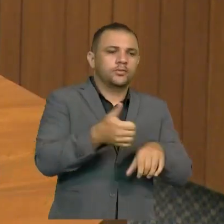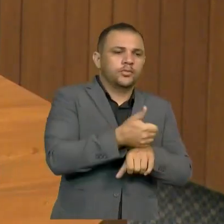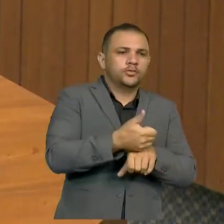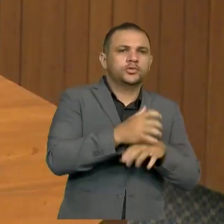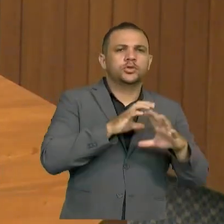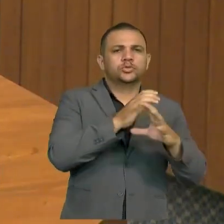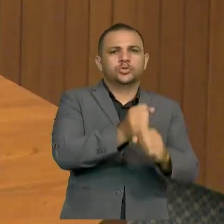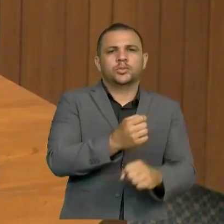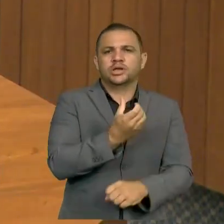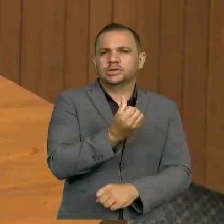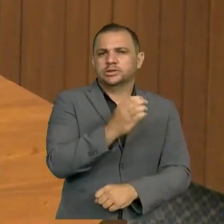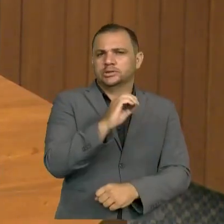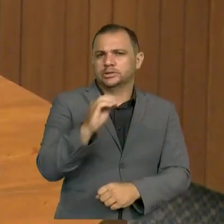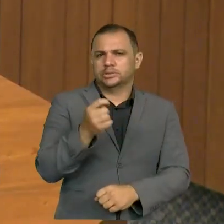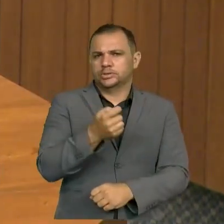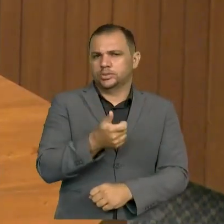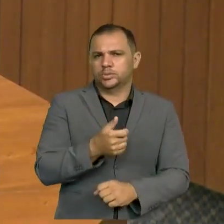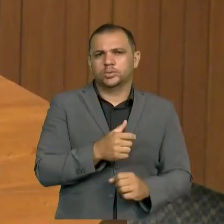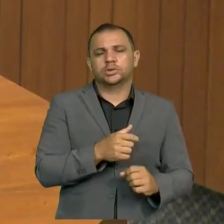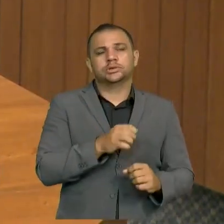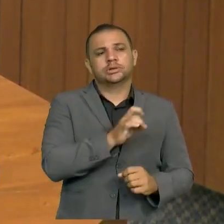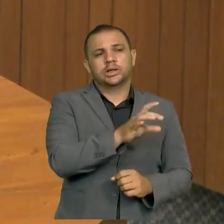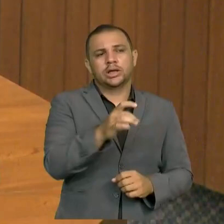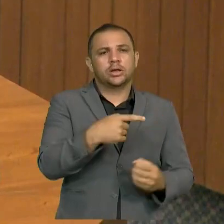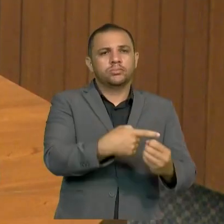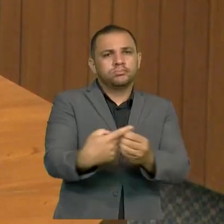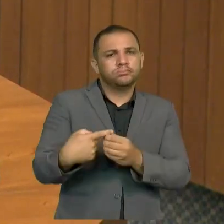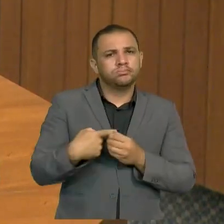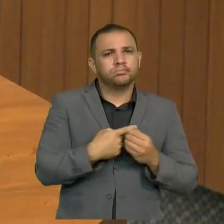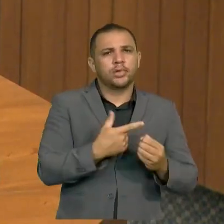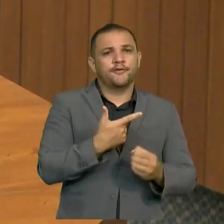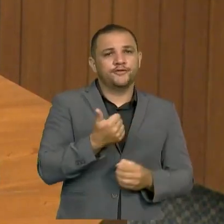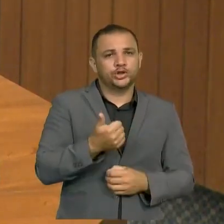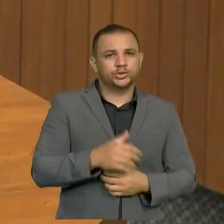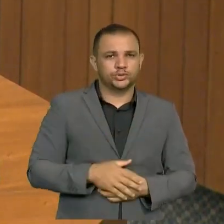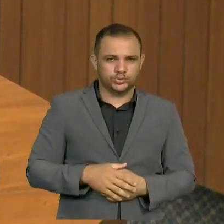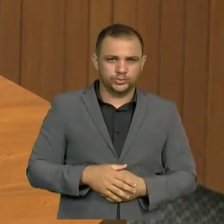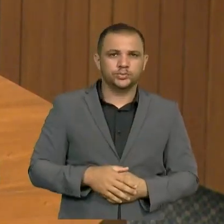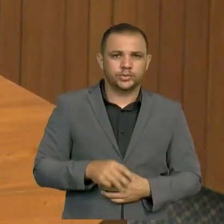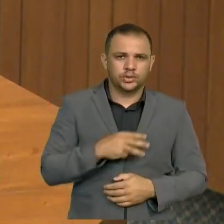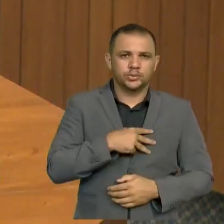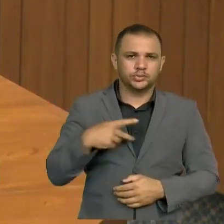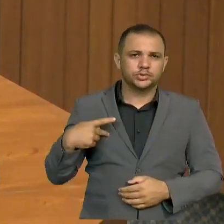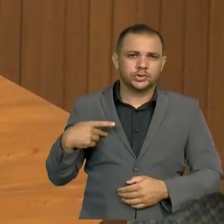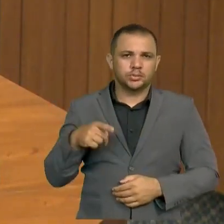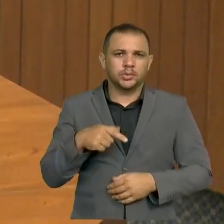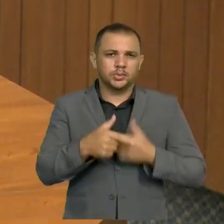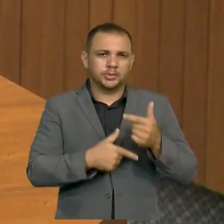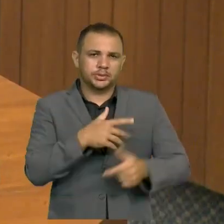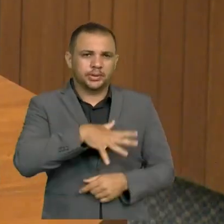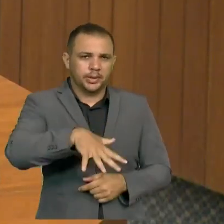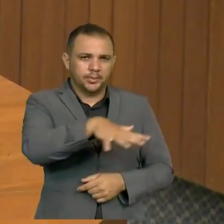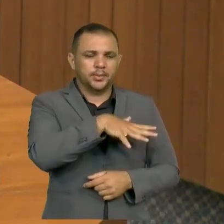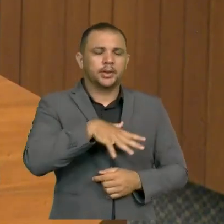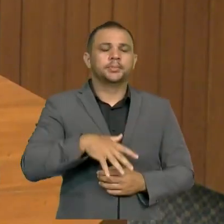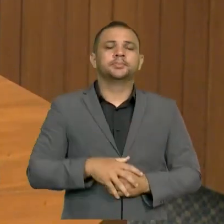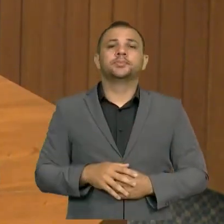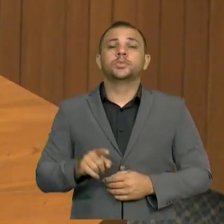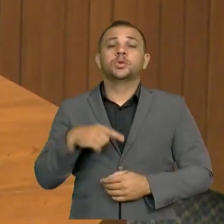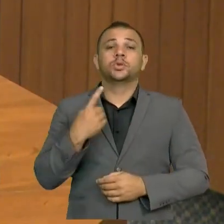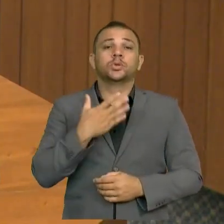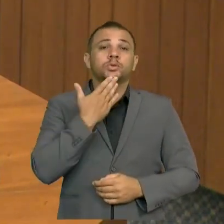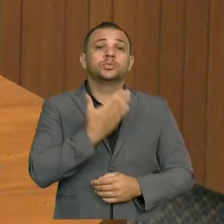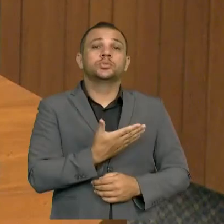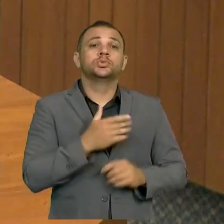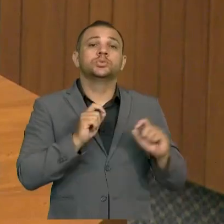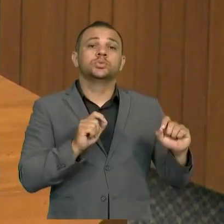600 profissionais nos 21 municípios que aquela regional do Ministério Público age. Nós entramos com o pedido de